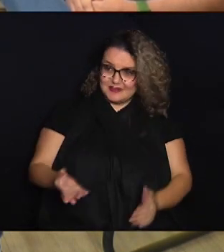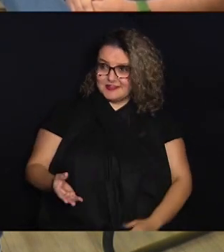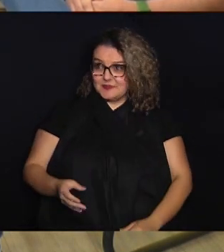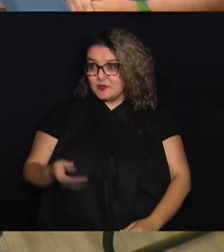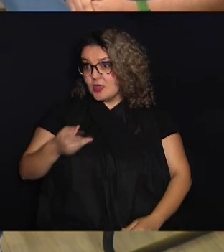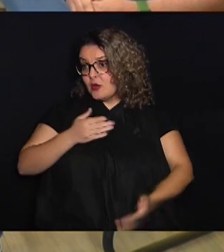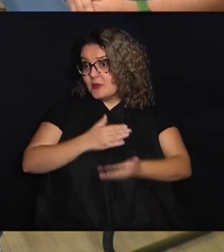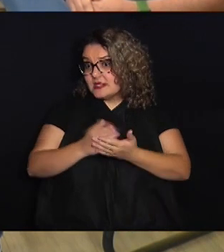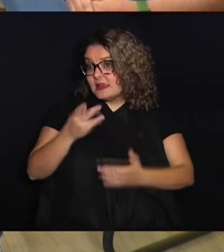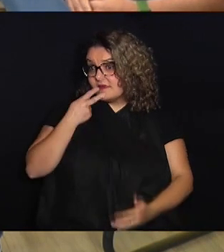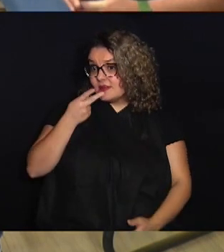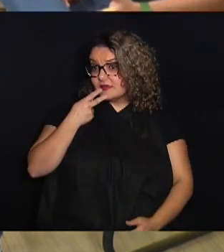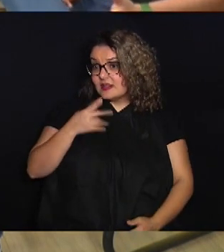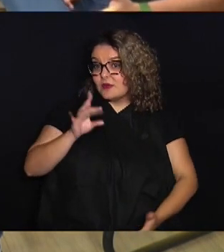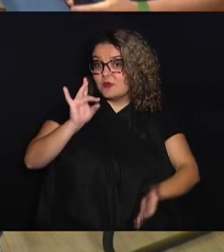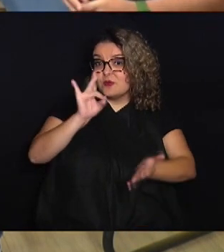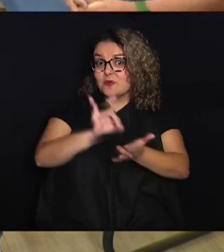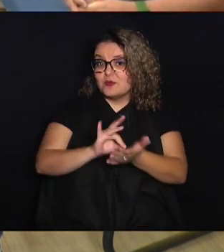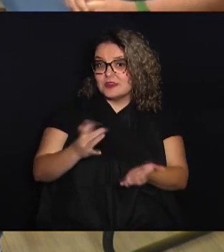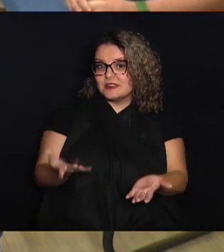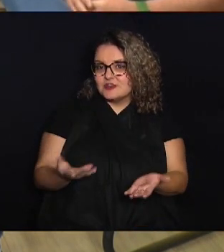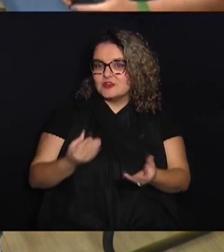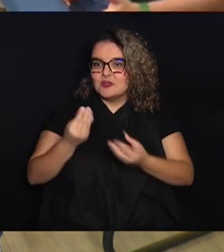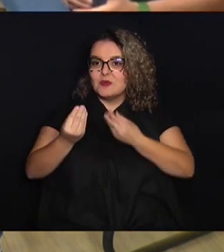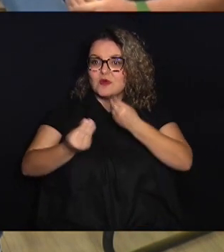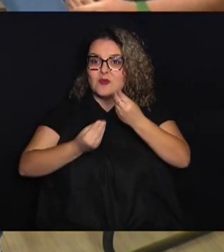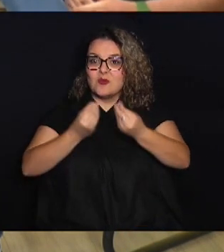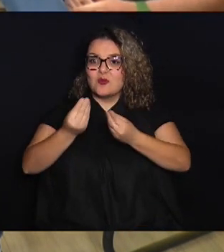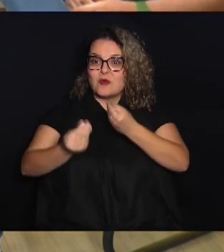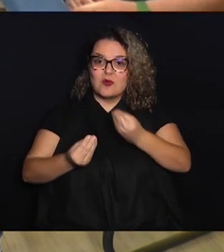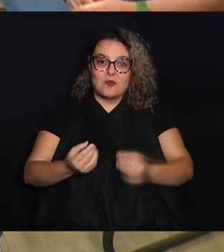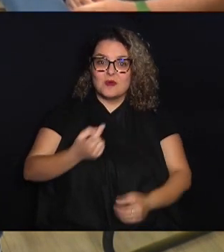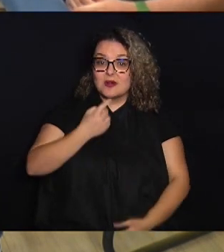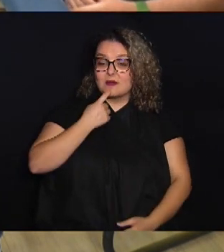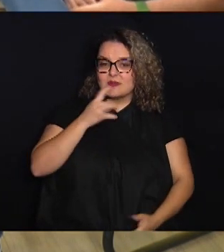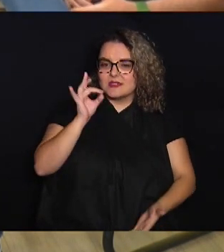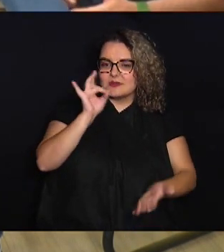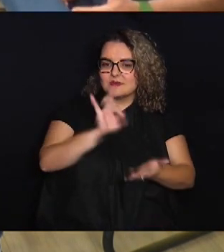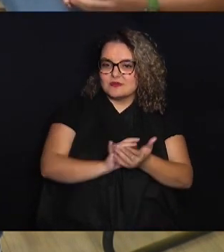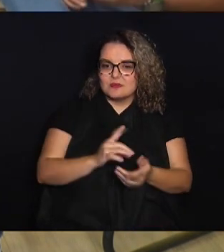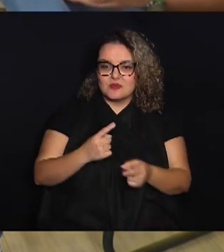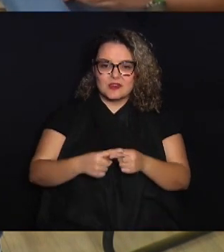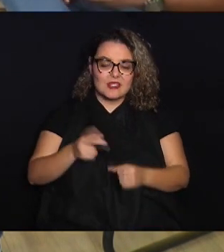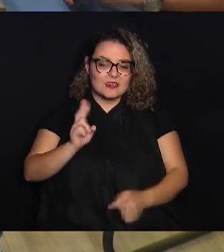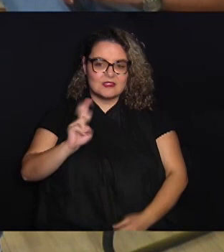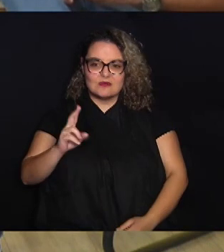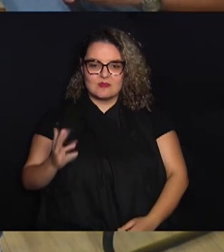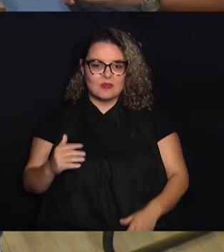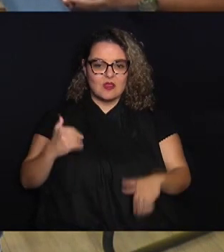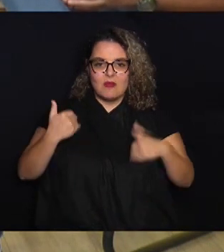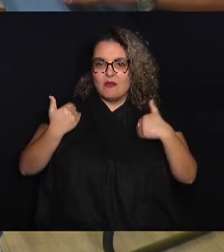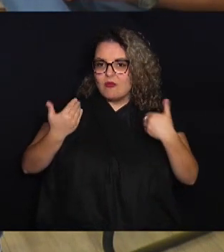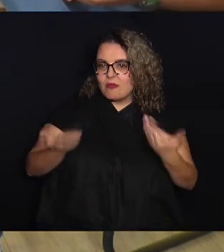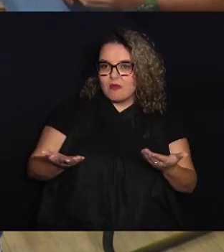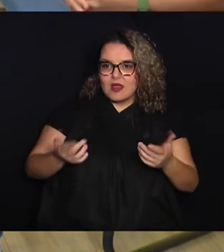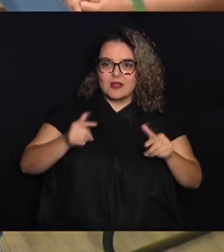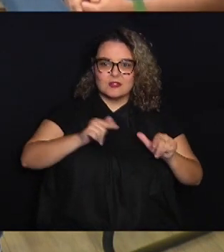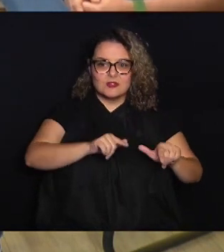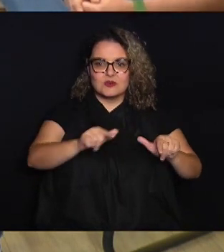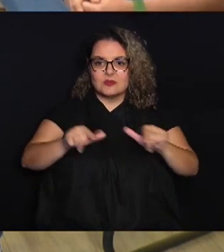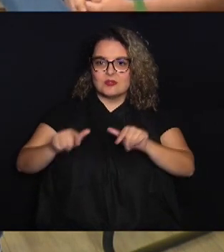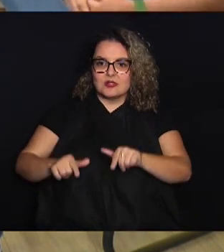sobre a origem da cidade, da onde Campinas surgiu, por que tem esse nome, quais foram os locais